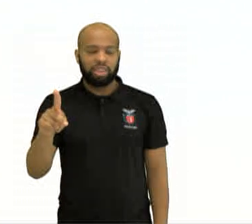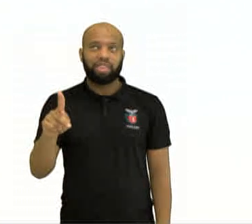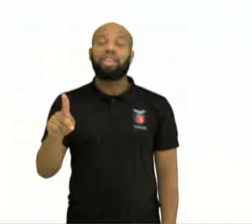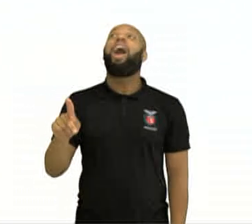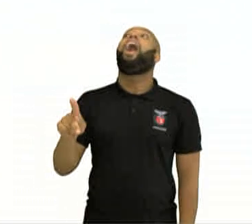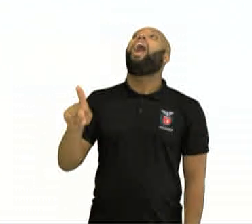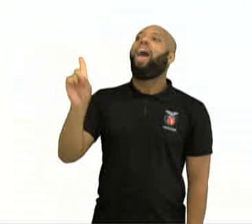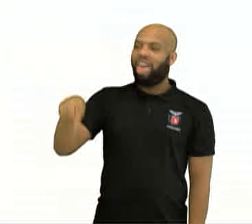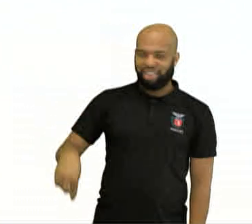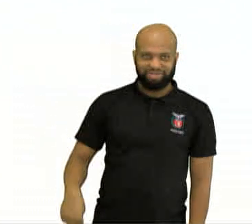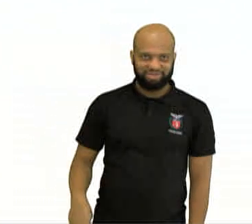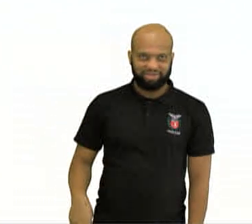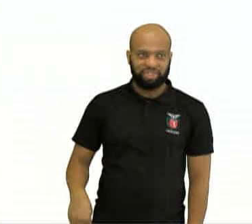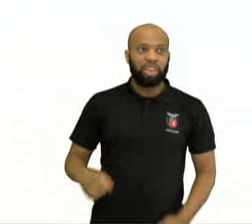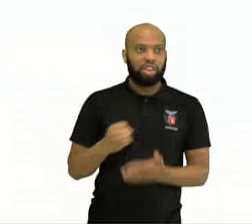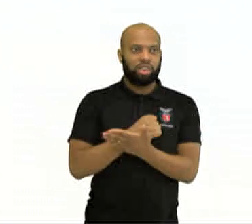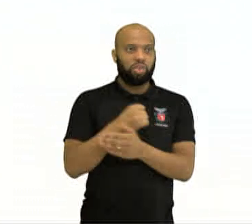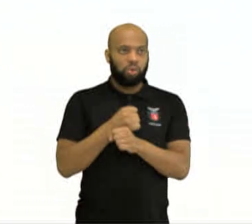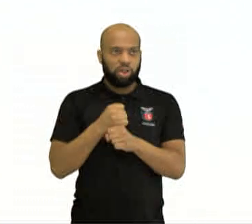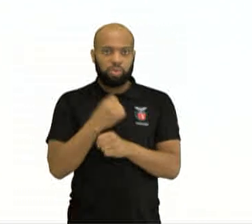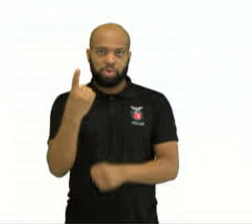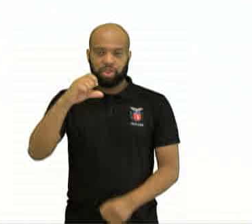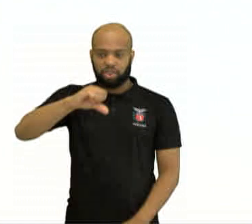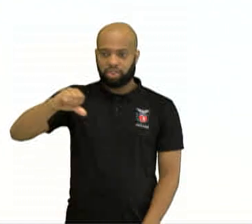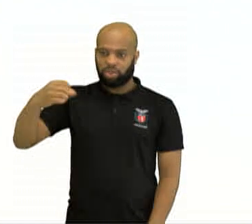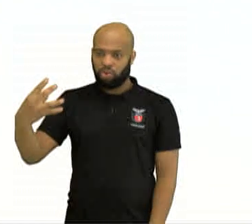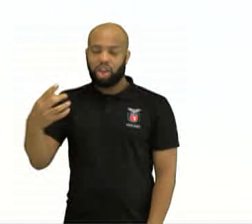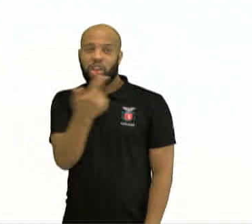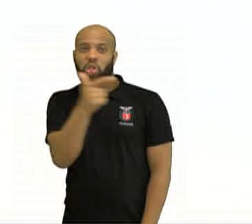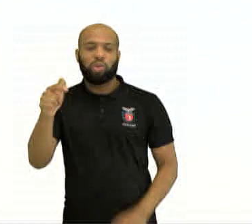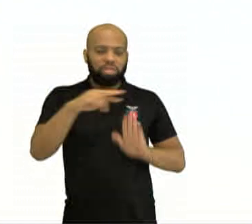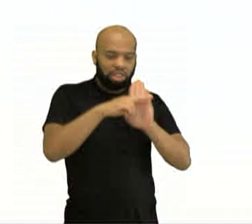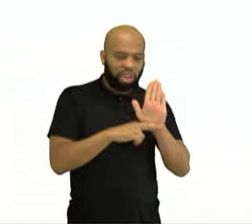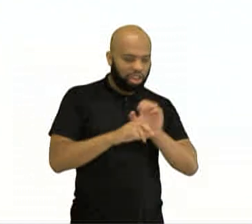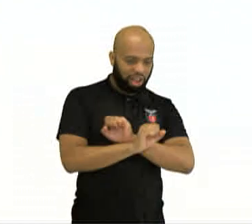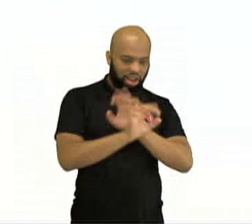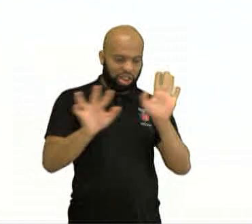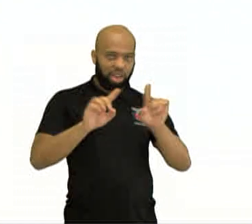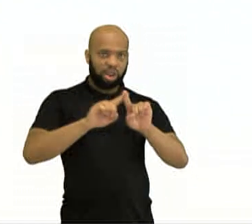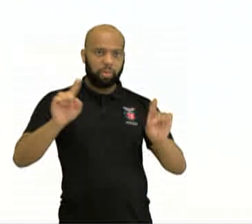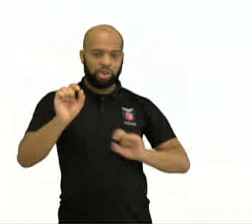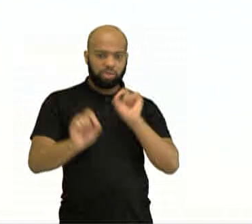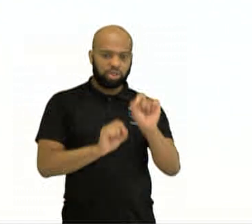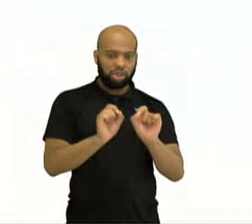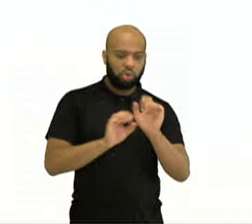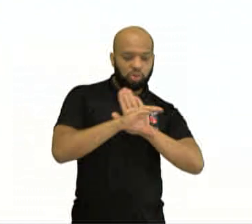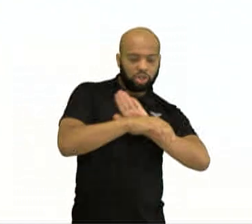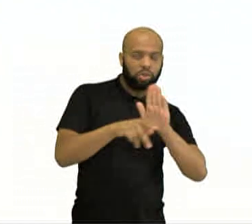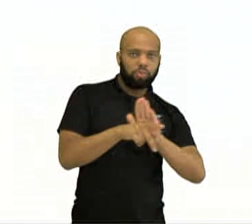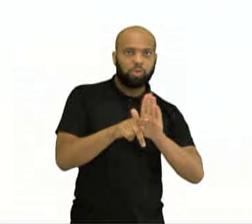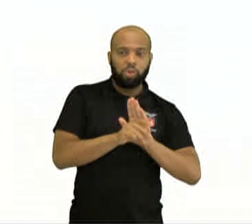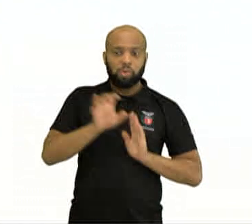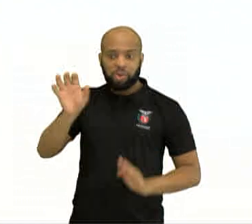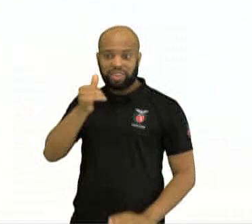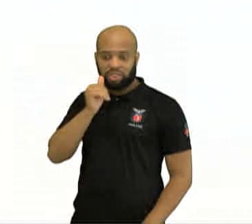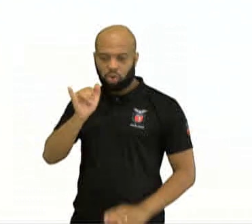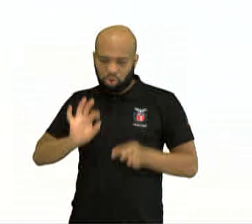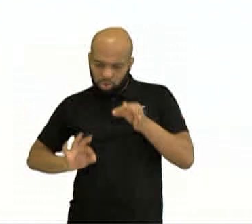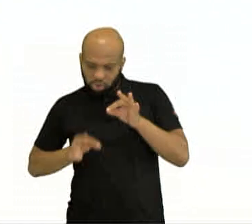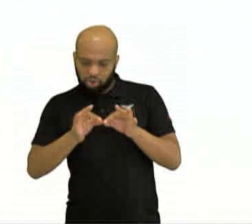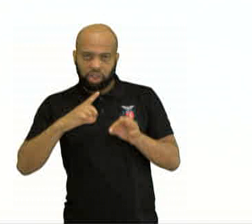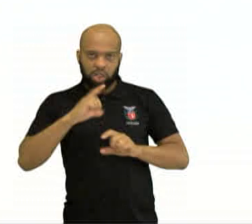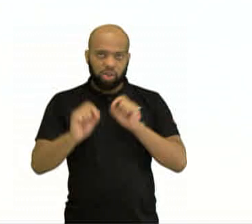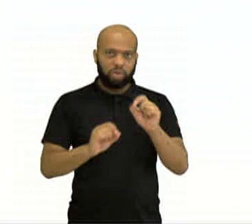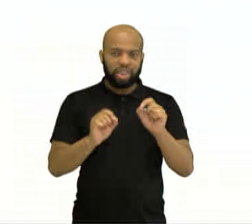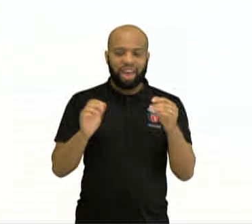1994. Mesmo não havendo nenhuma regra clara, uma das definições do microconto seria o limite de